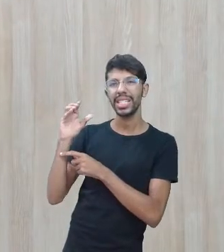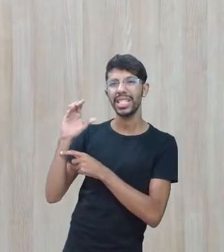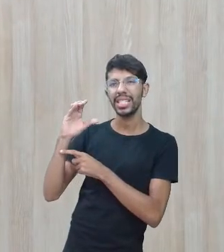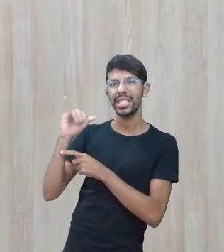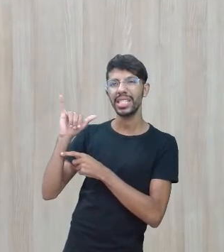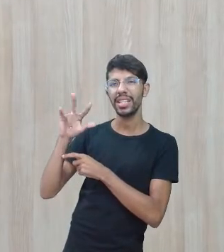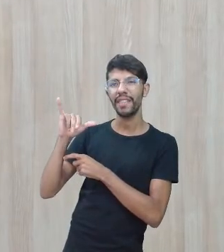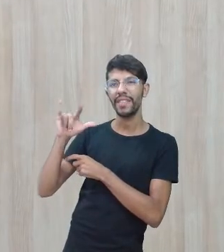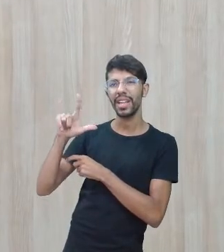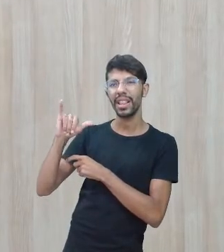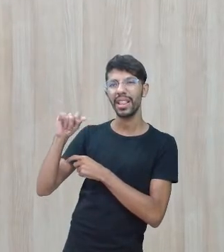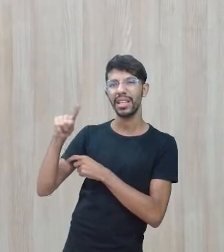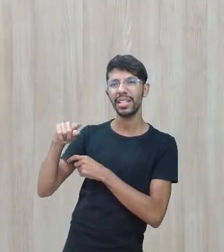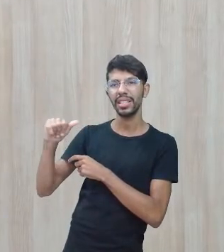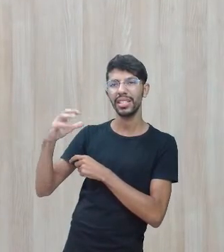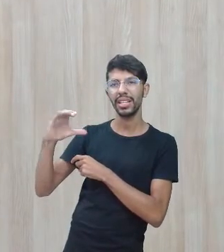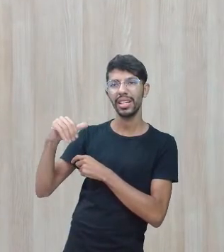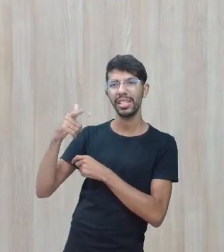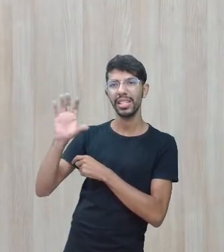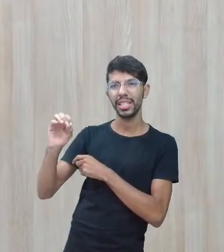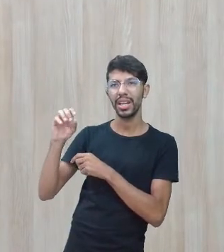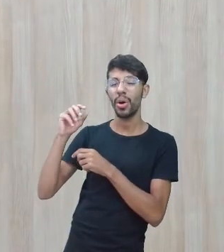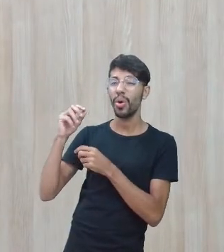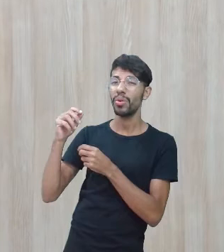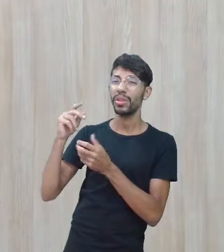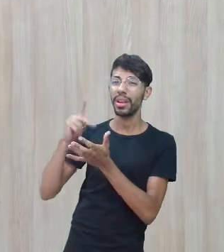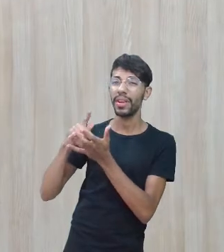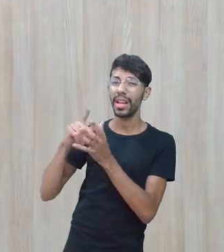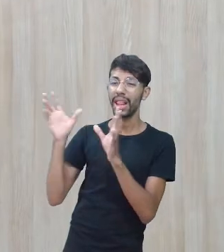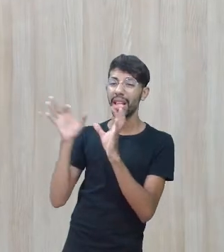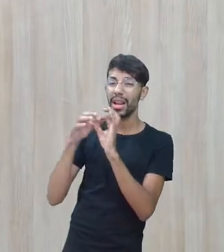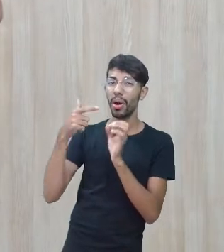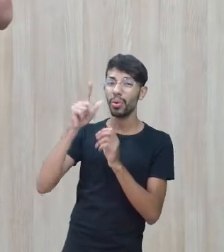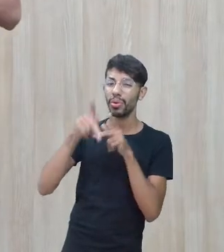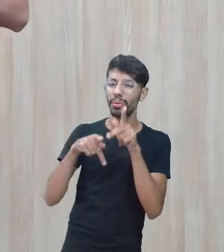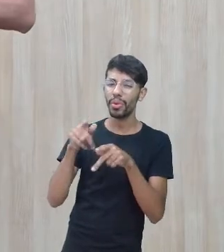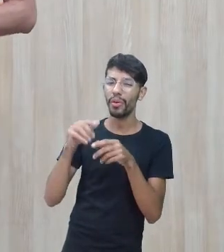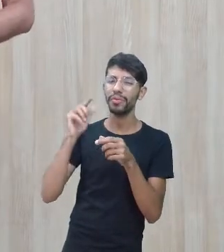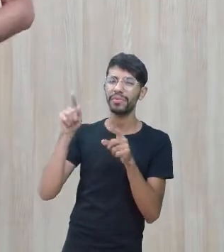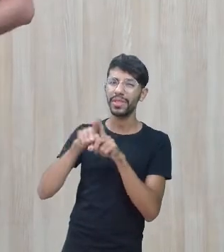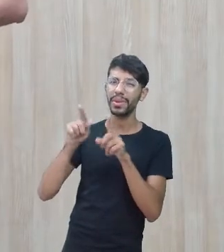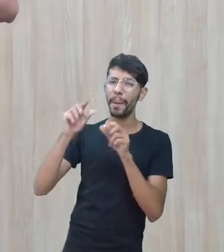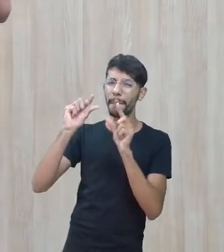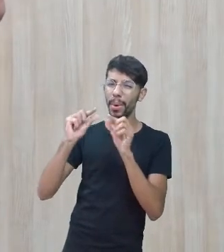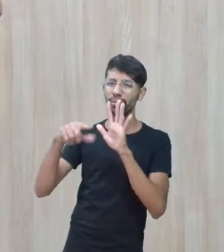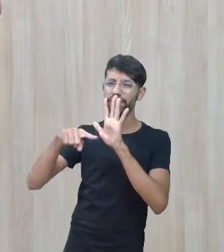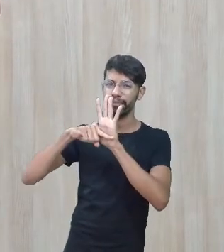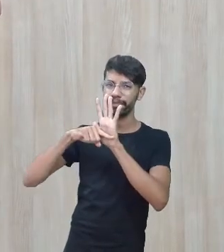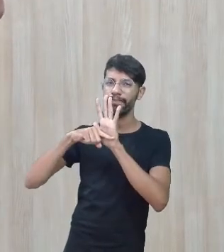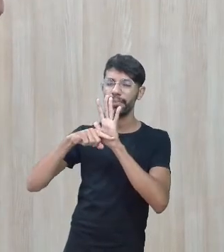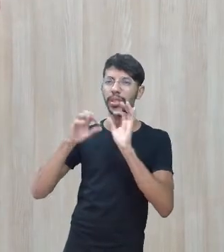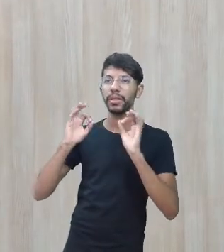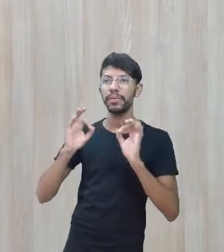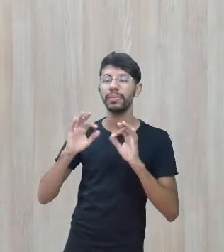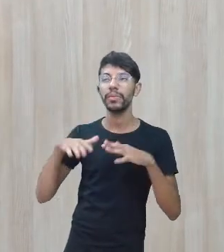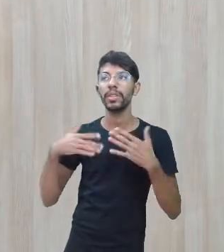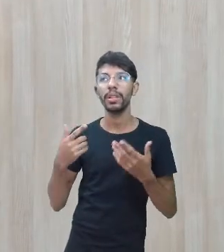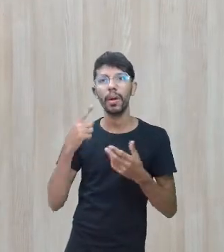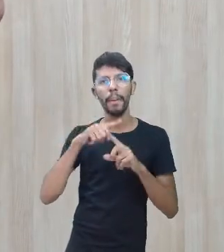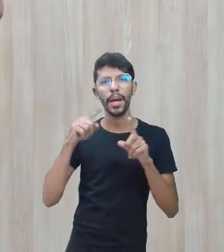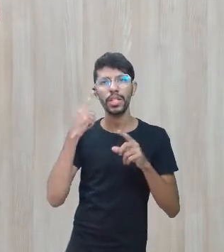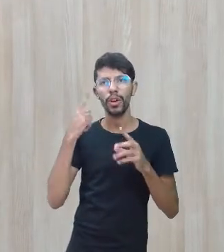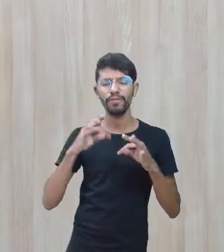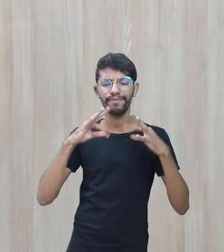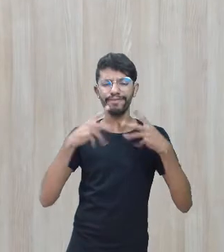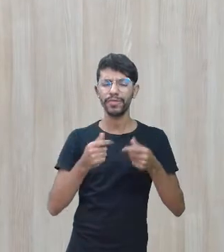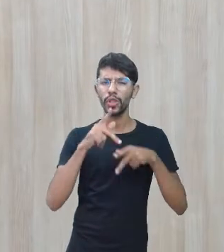se relacionando com outro povo e eu vou mostrar como. Mas o importante é dizer o seguinte, tanto os egípcios, quanto os gregos, quanto os